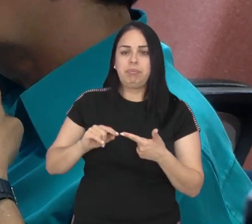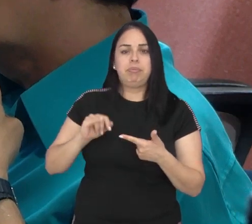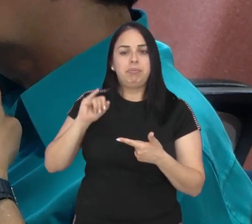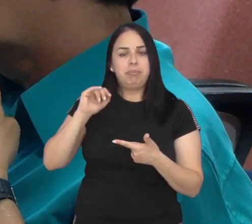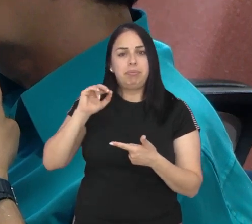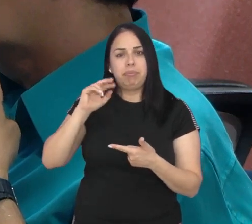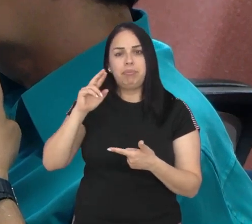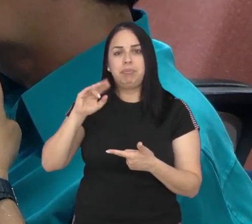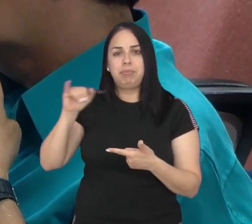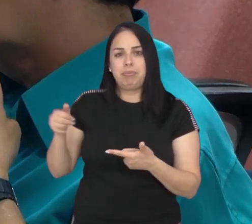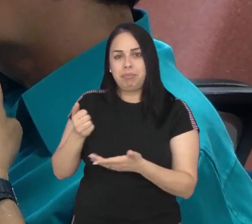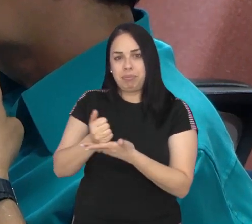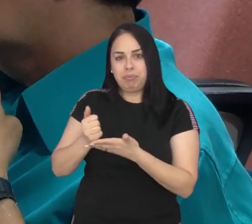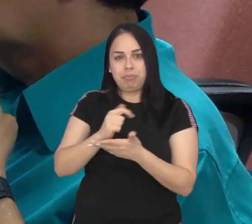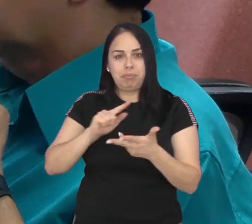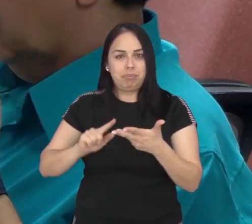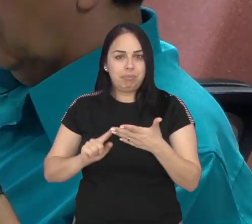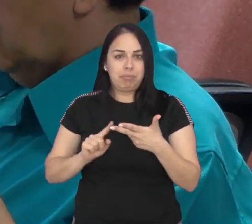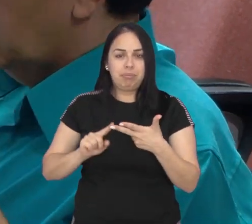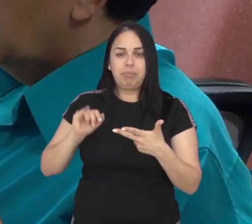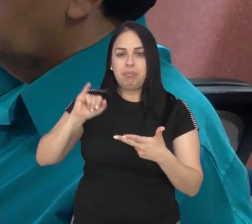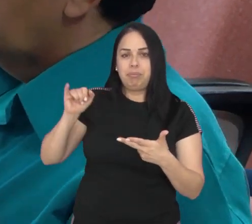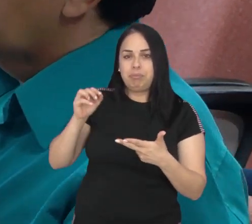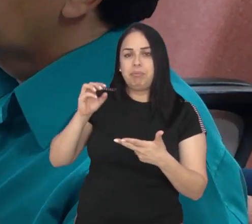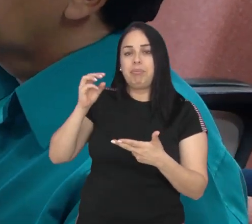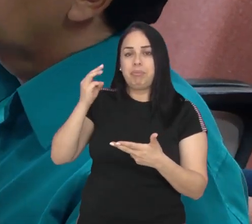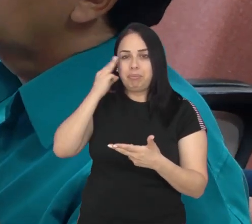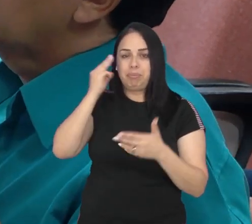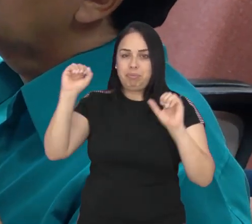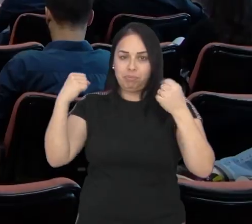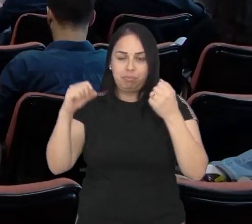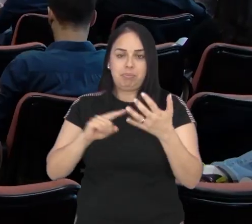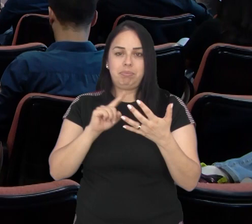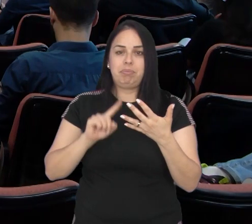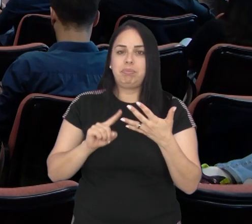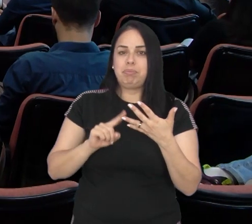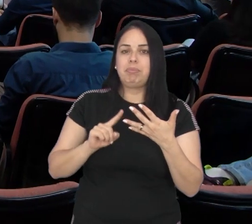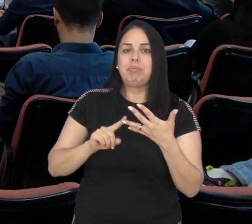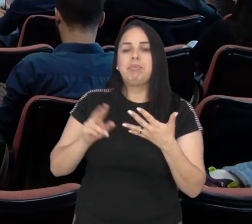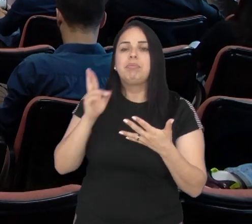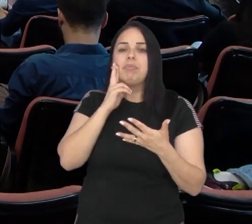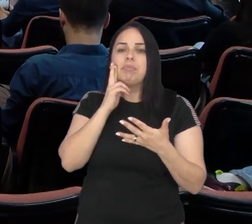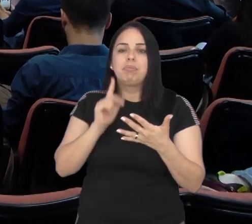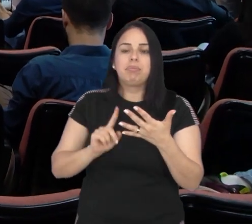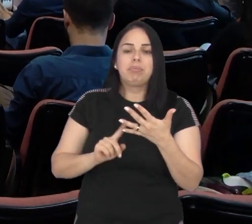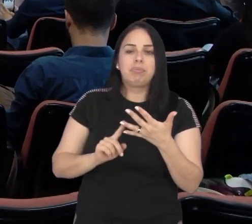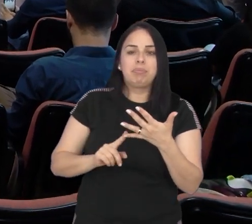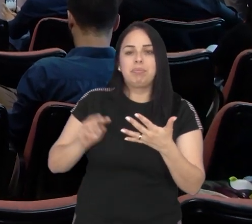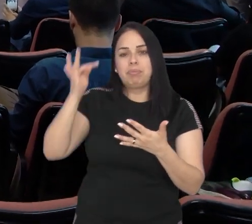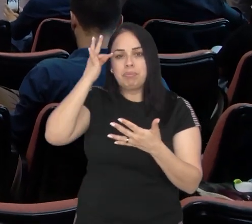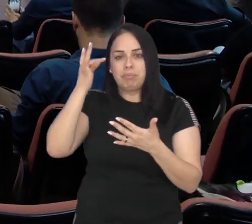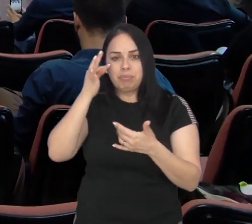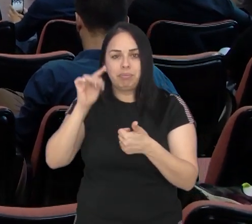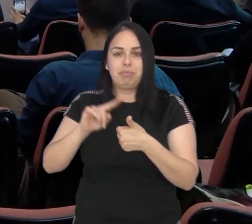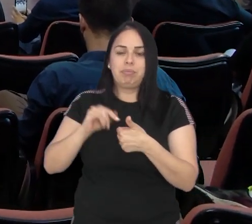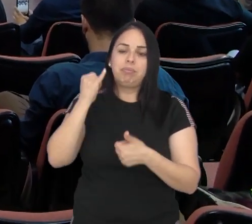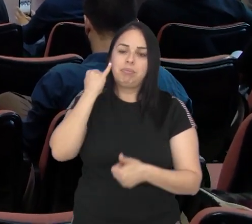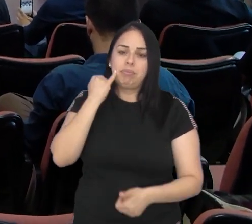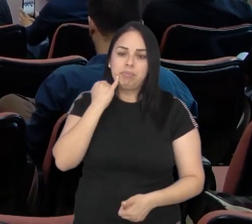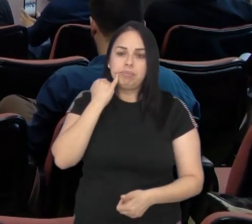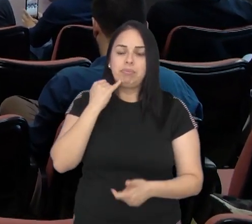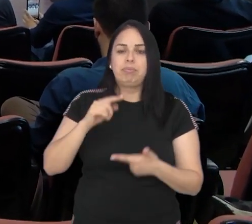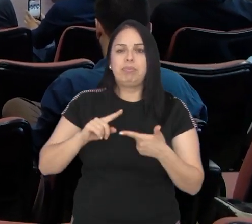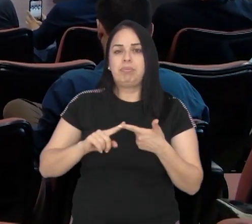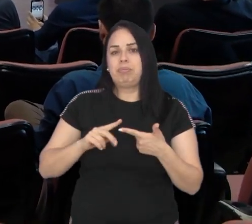vereadores Juvenil Silvério, Júnior da Farmácia, Marcão da Academia, Renato Santiago, Roberto Chagas,